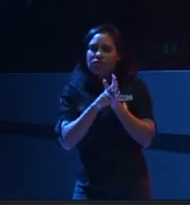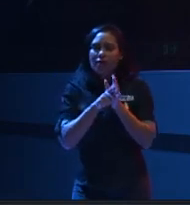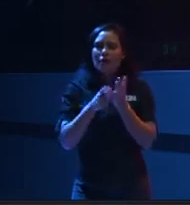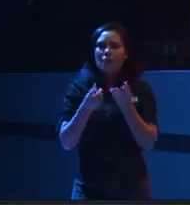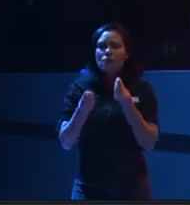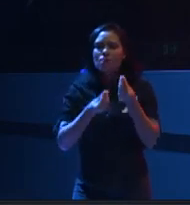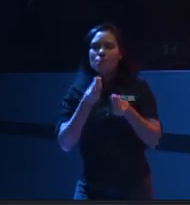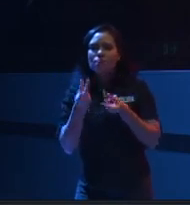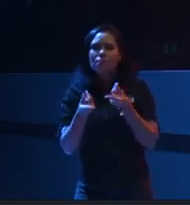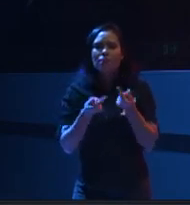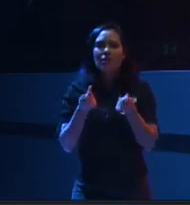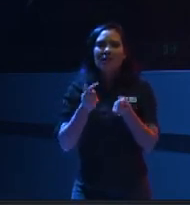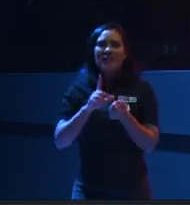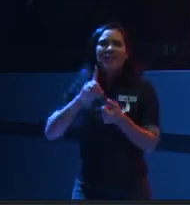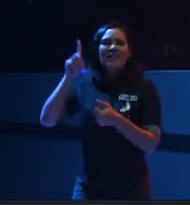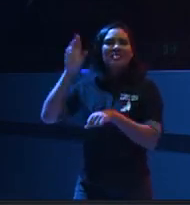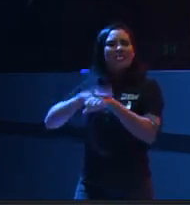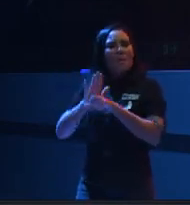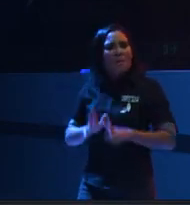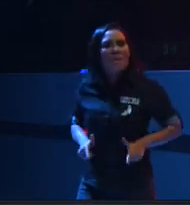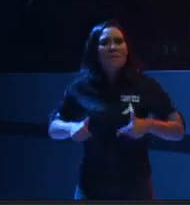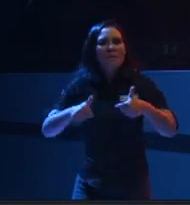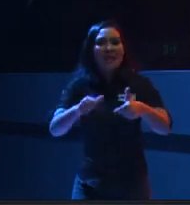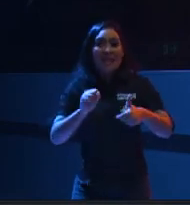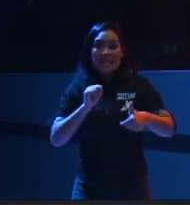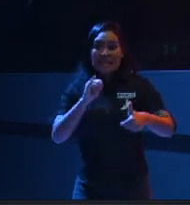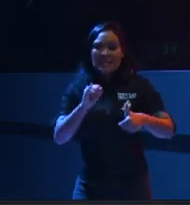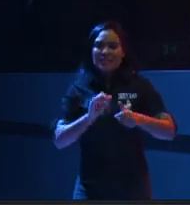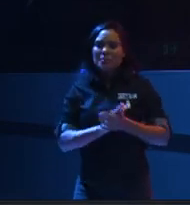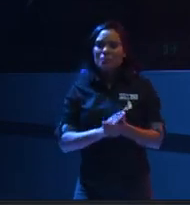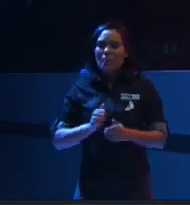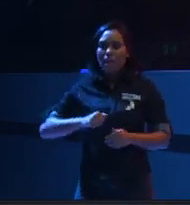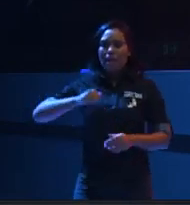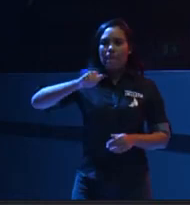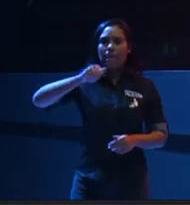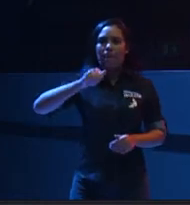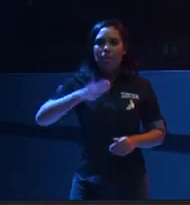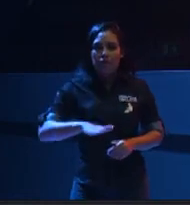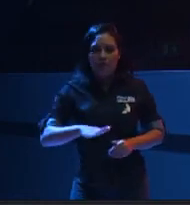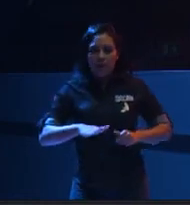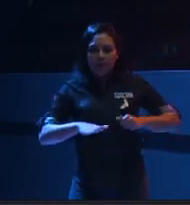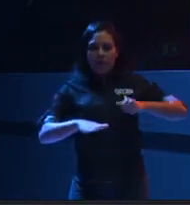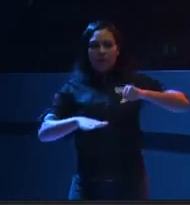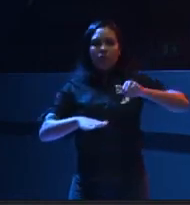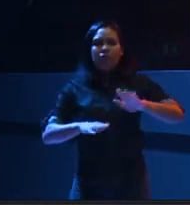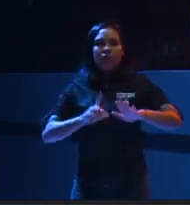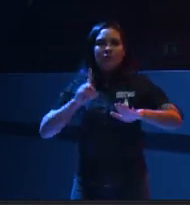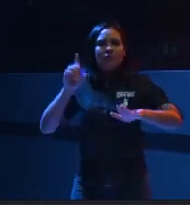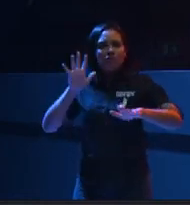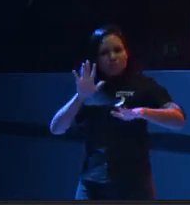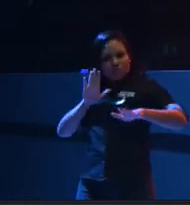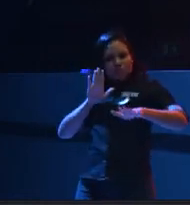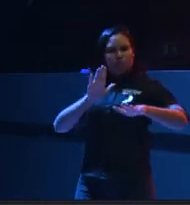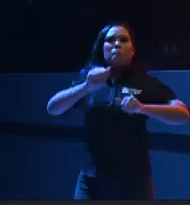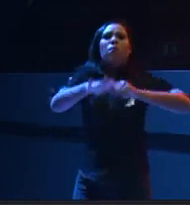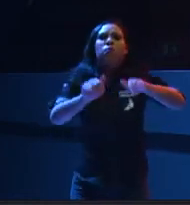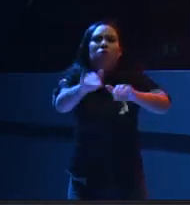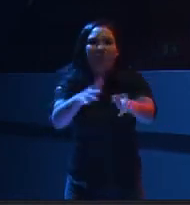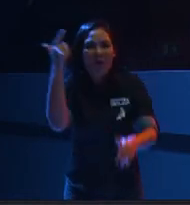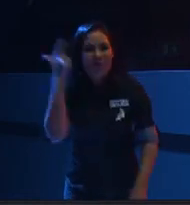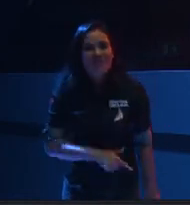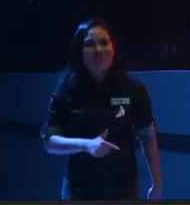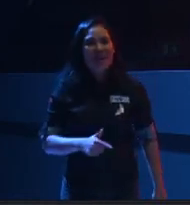você dá um passo em Deus te empurra o resto da viagem você tenta uma coisa e Deus fecha uma porta e abre outra